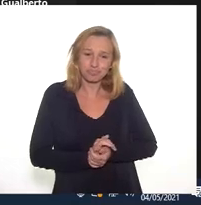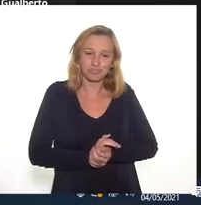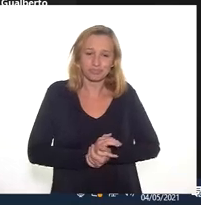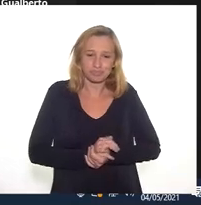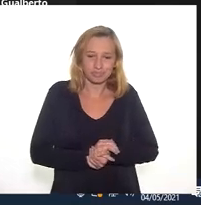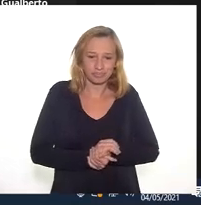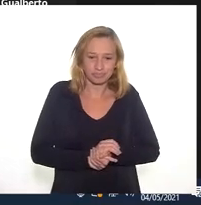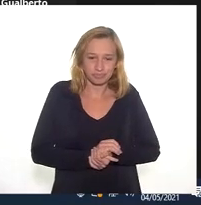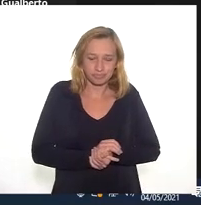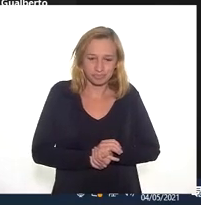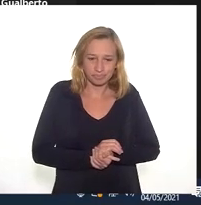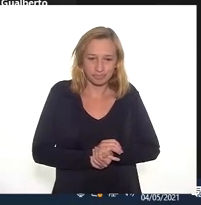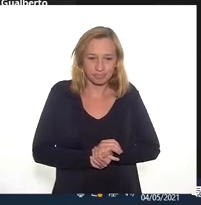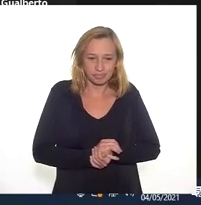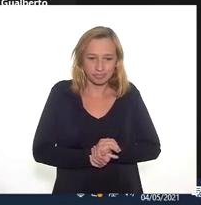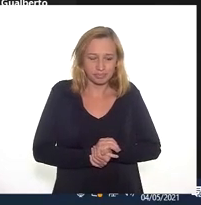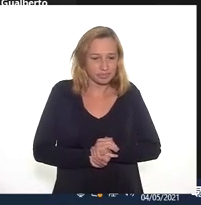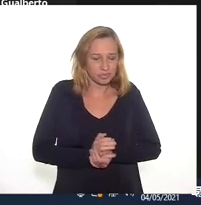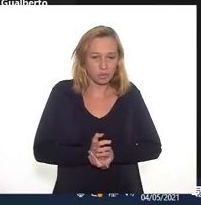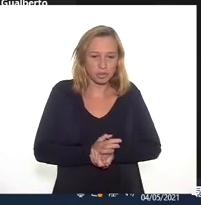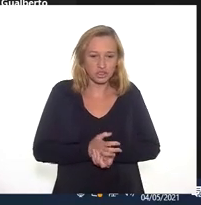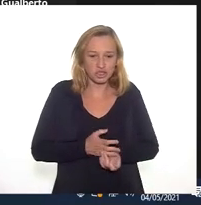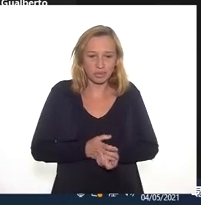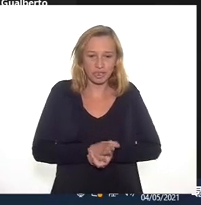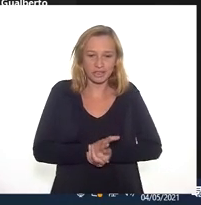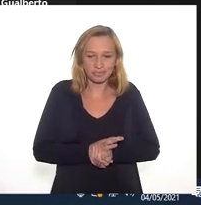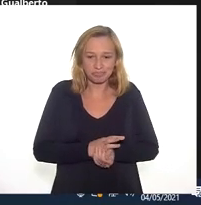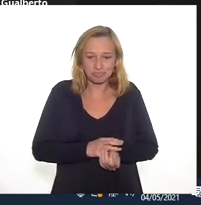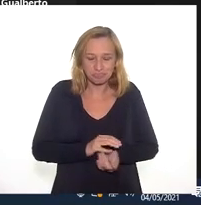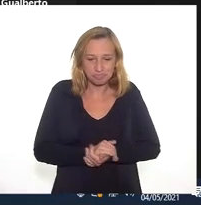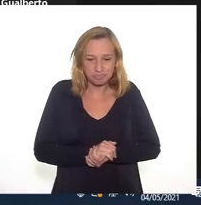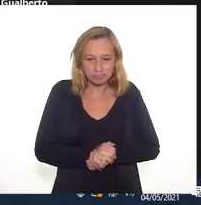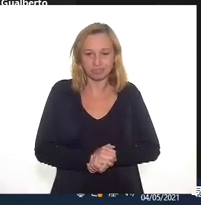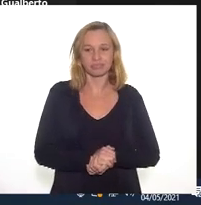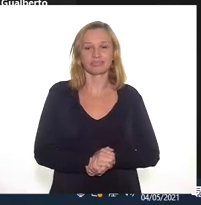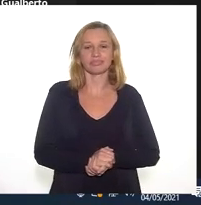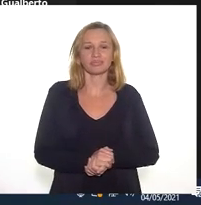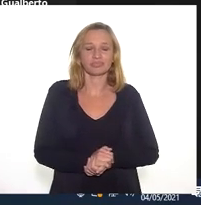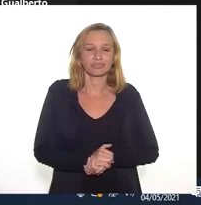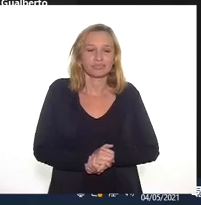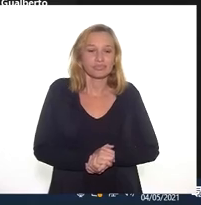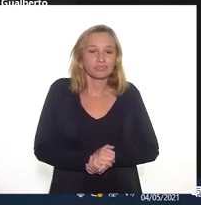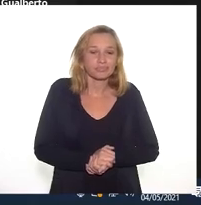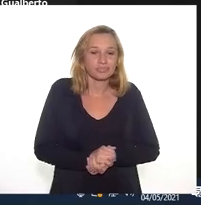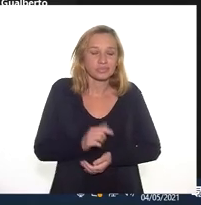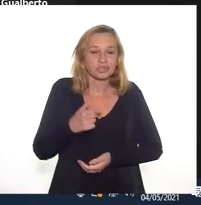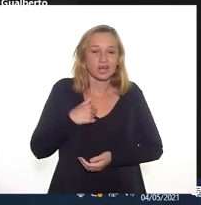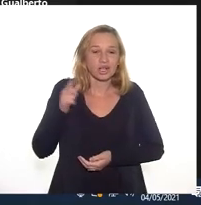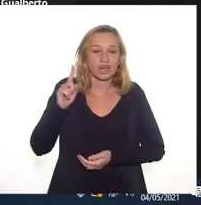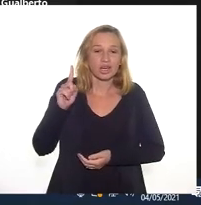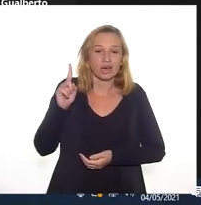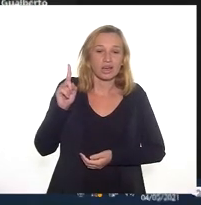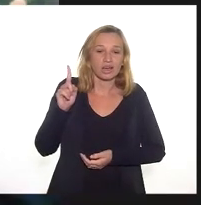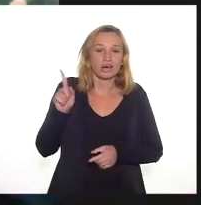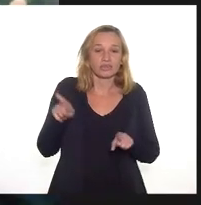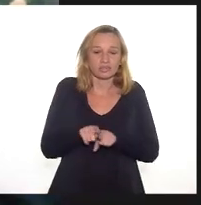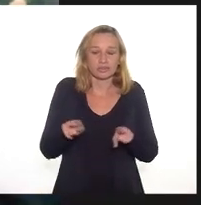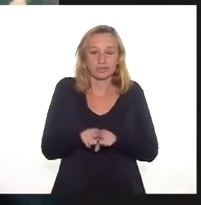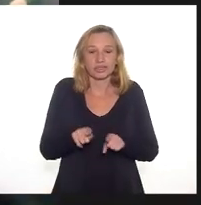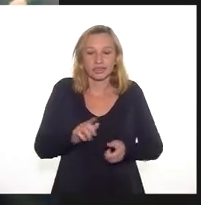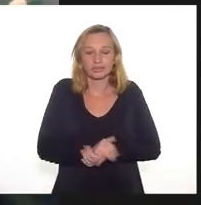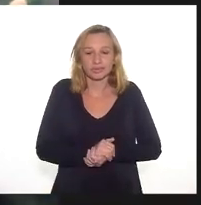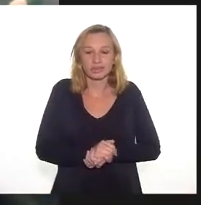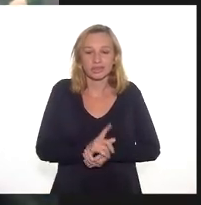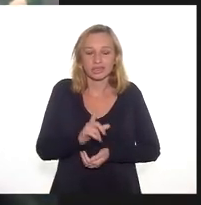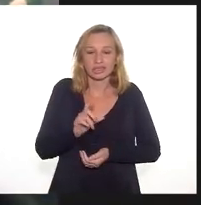Eu vou pegar a numeração para passar para vocês. Fala, Elton. Vou doar também. Bota meu nome, Lucinha.